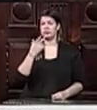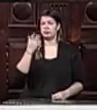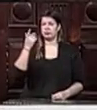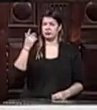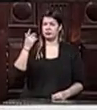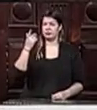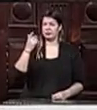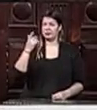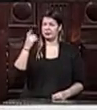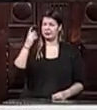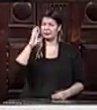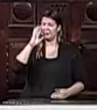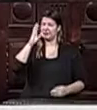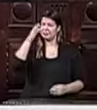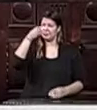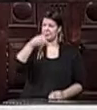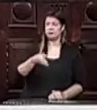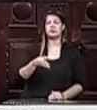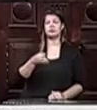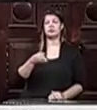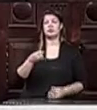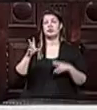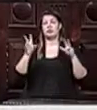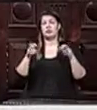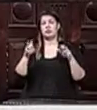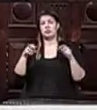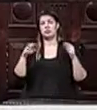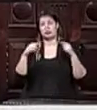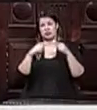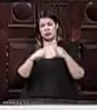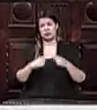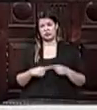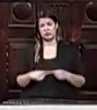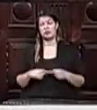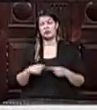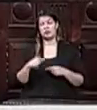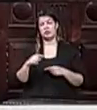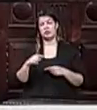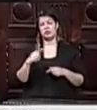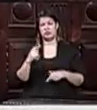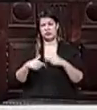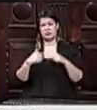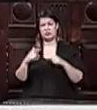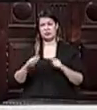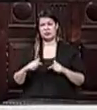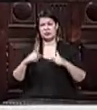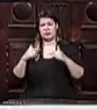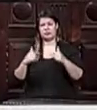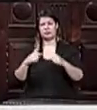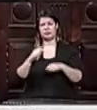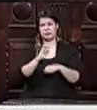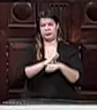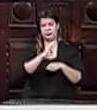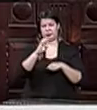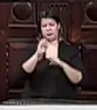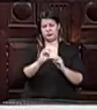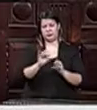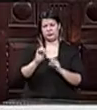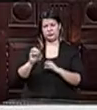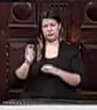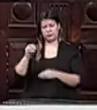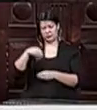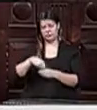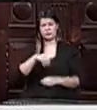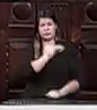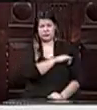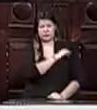mais especificamente questões relacionadas ao funcionamento da rede estadual de educação do